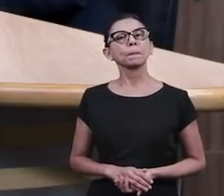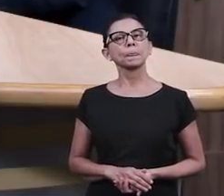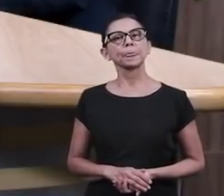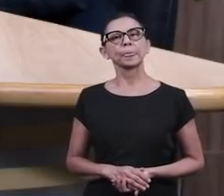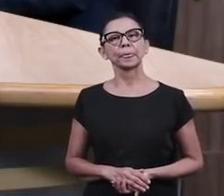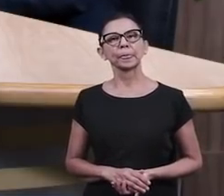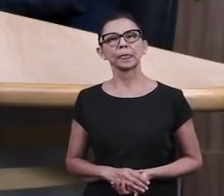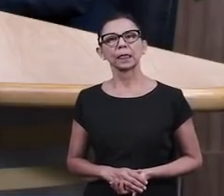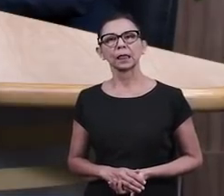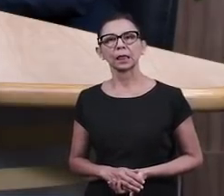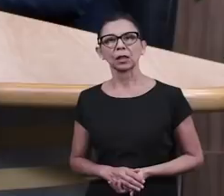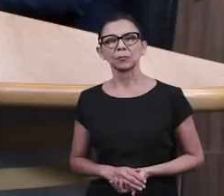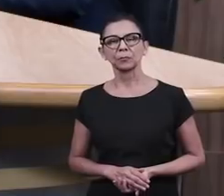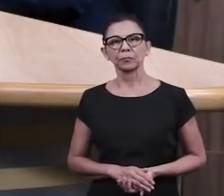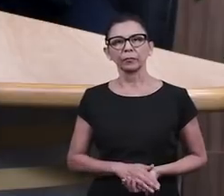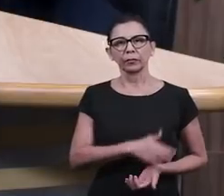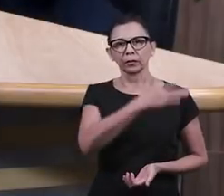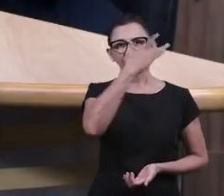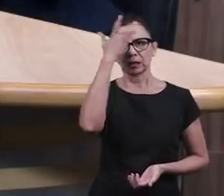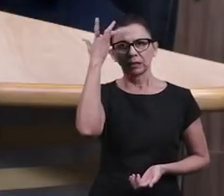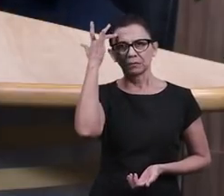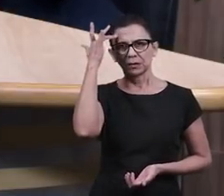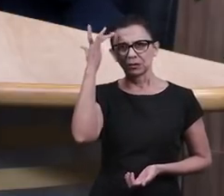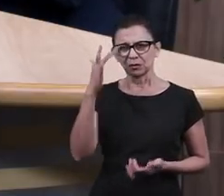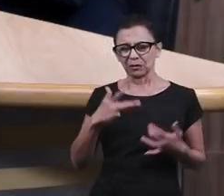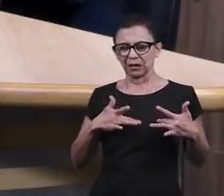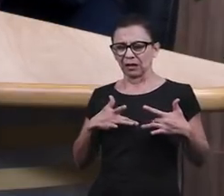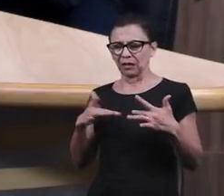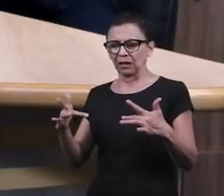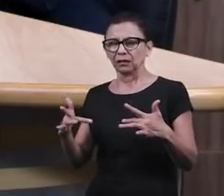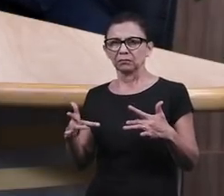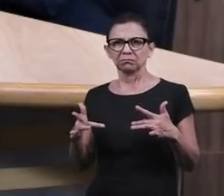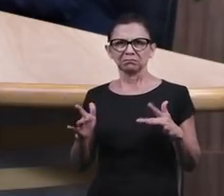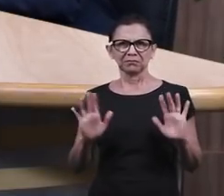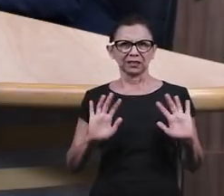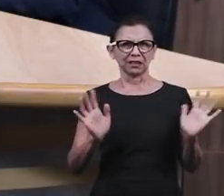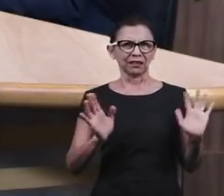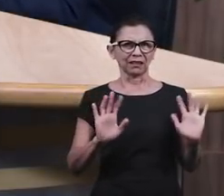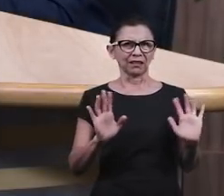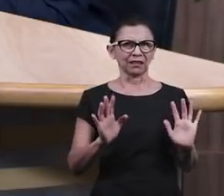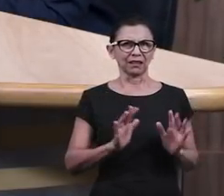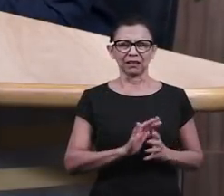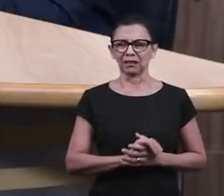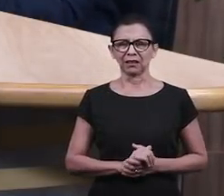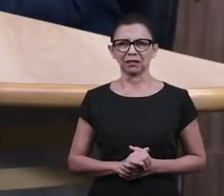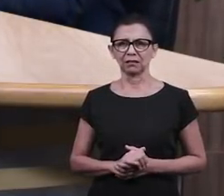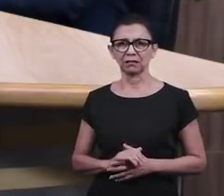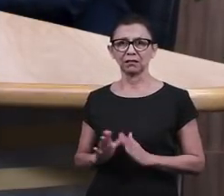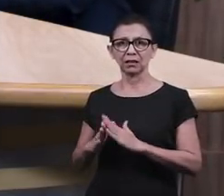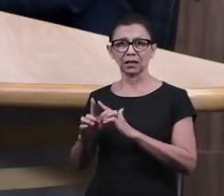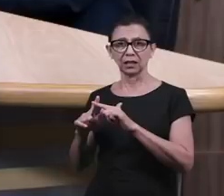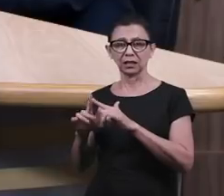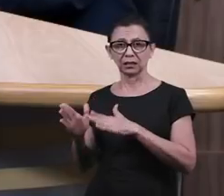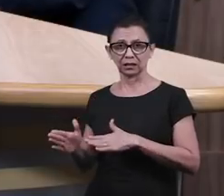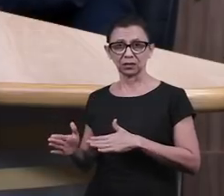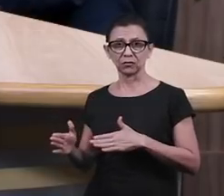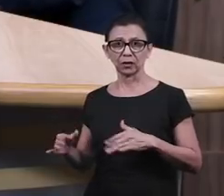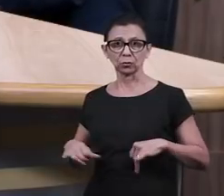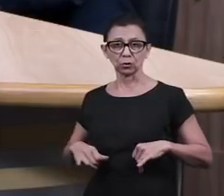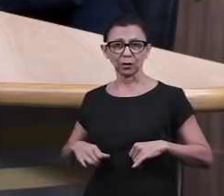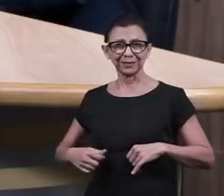não há ninguém que considere isso no seu coração. O mundo não se importa com o sofrimento da igreja. A igreja vem sofrendo desde o seu